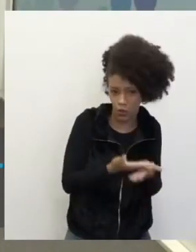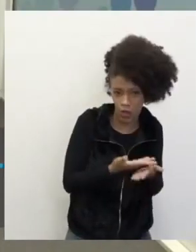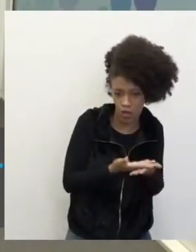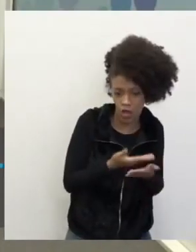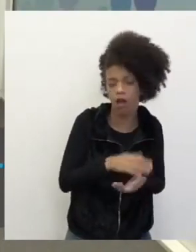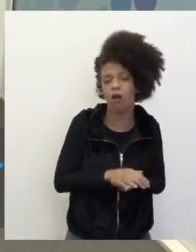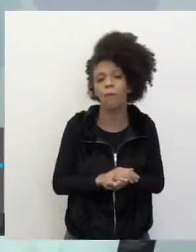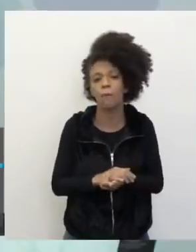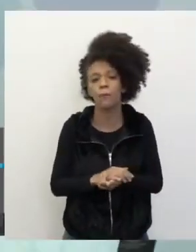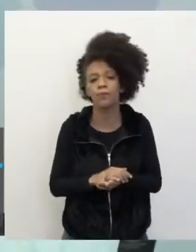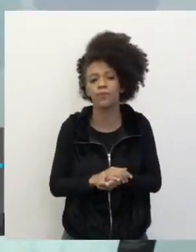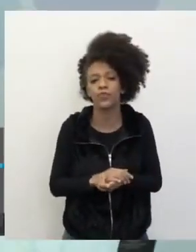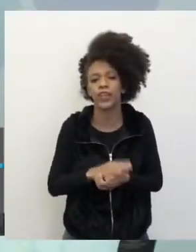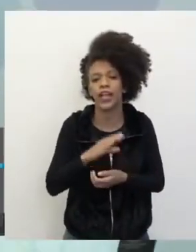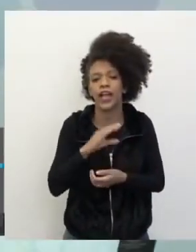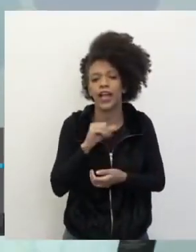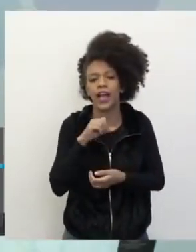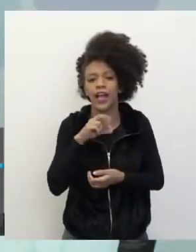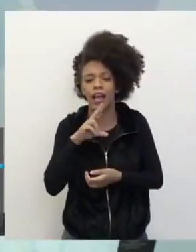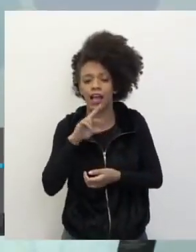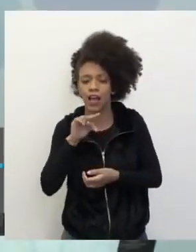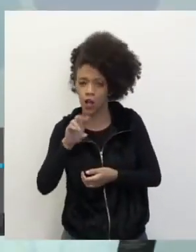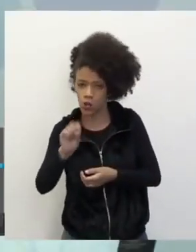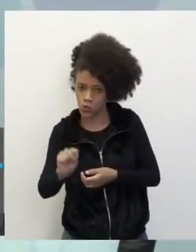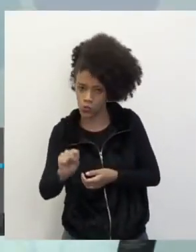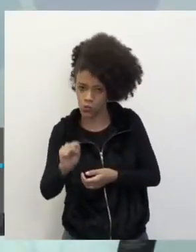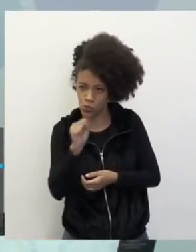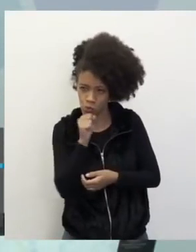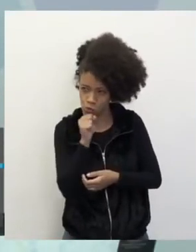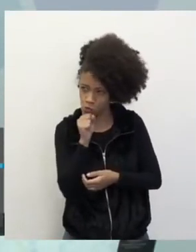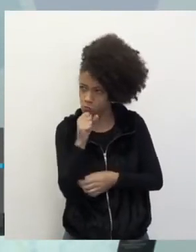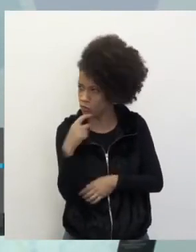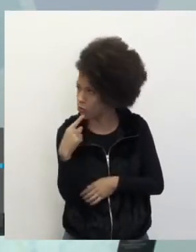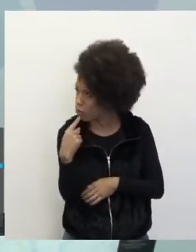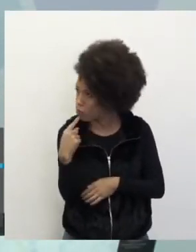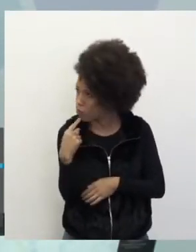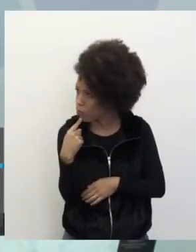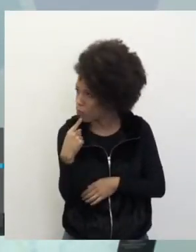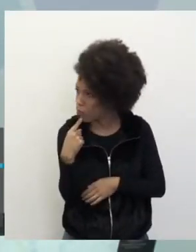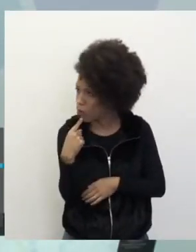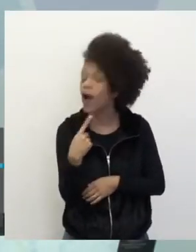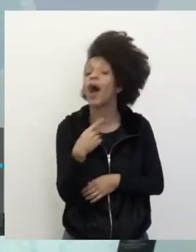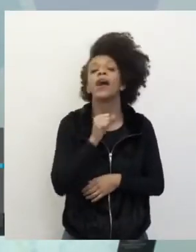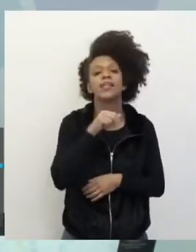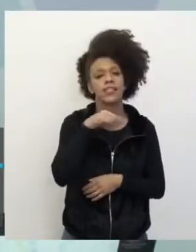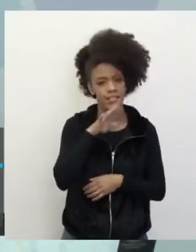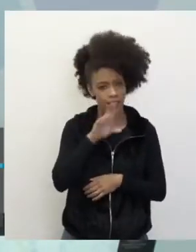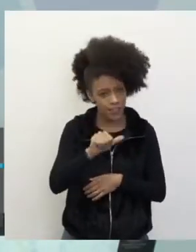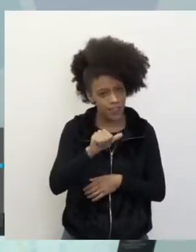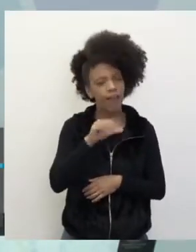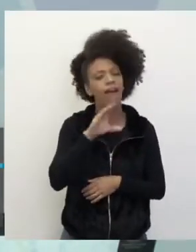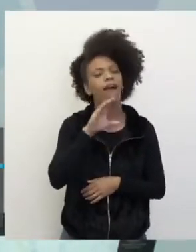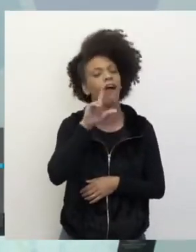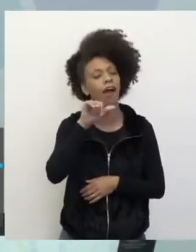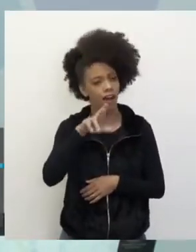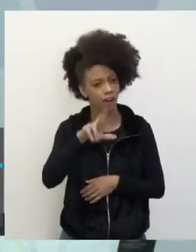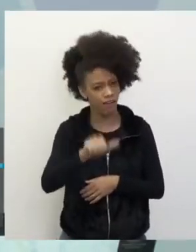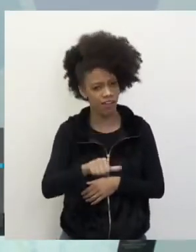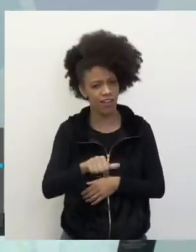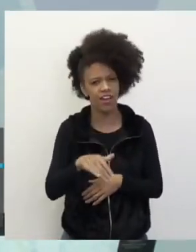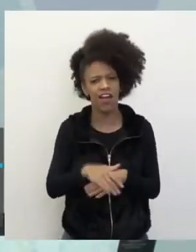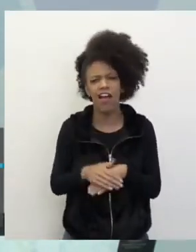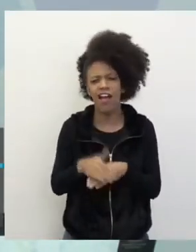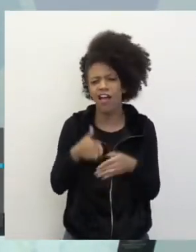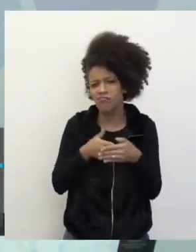da Antônio Carlos Bezerra, lá de... Meu Deus do céu. Santa Clara do Oeste, uma cidadezinha que fica lá na divisa de Mato